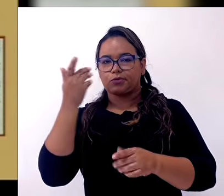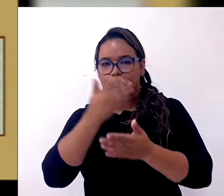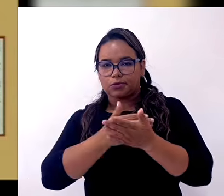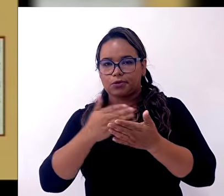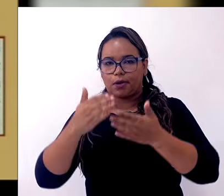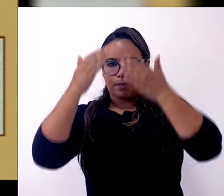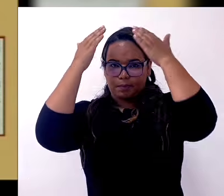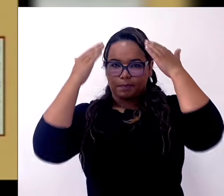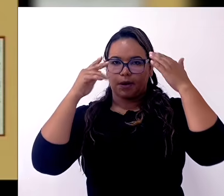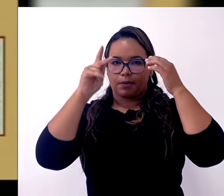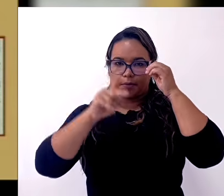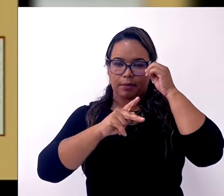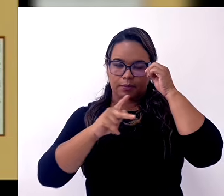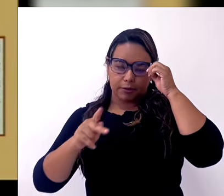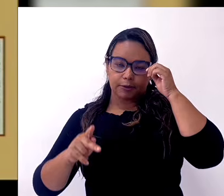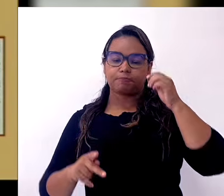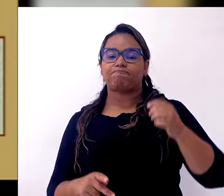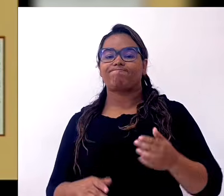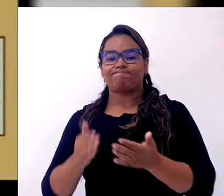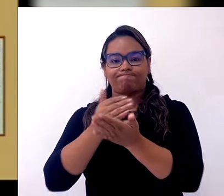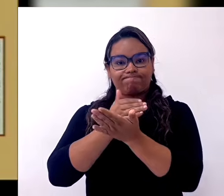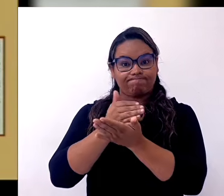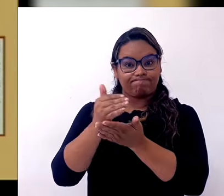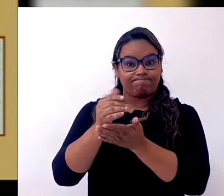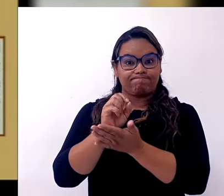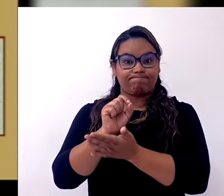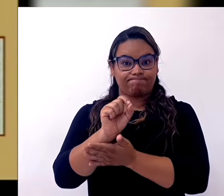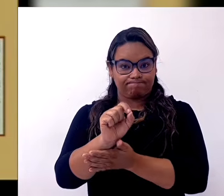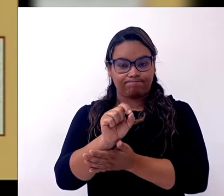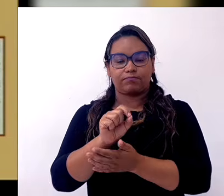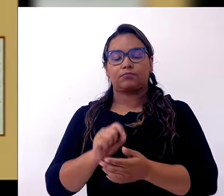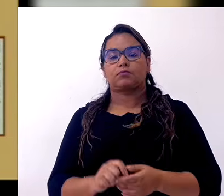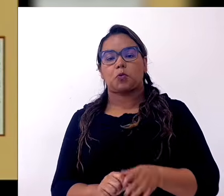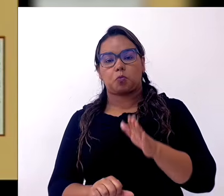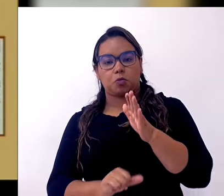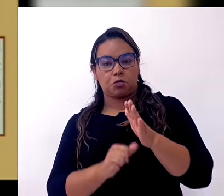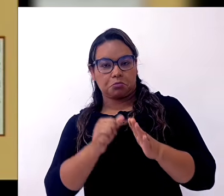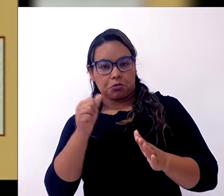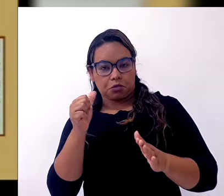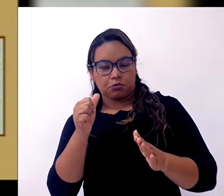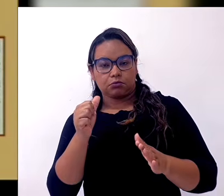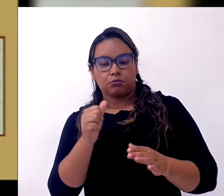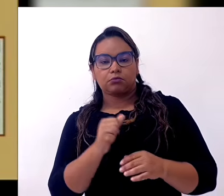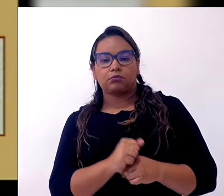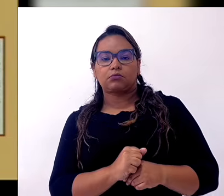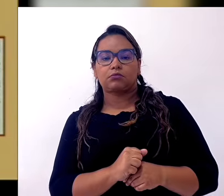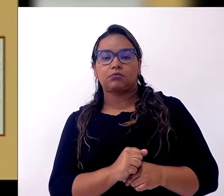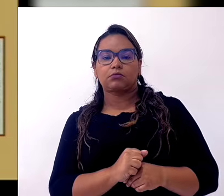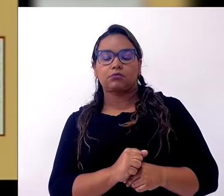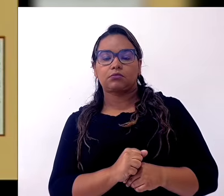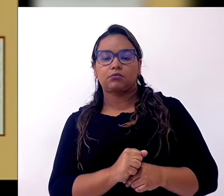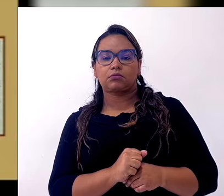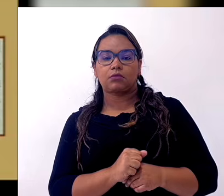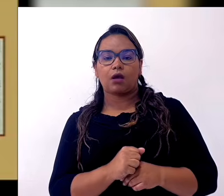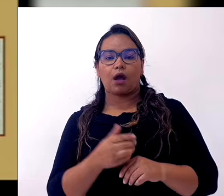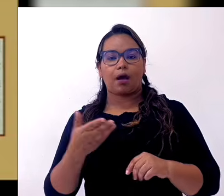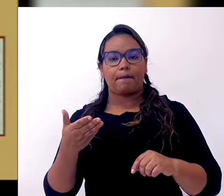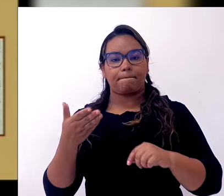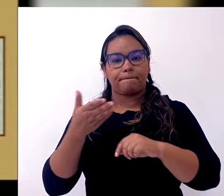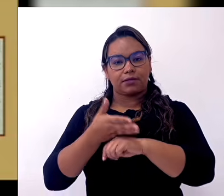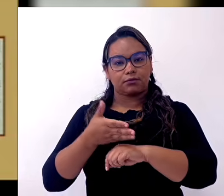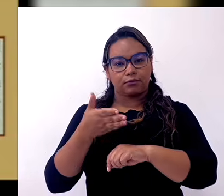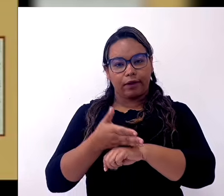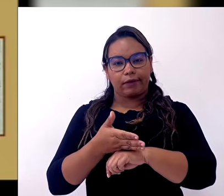do jogo final do milênio. Ele se tornou o primeiro dos 3 jogadores a entrar na nova